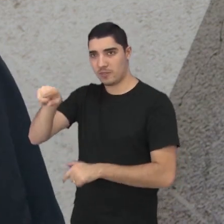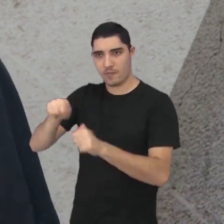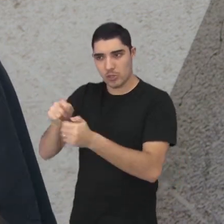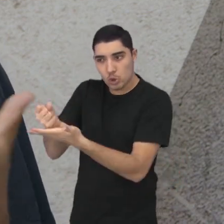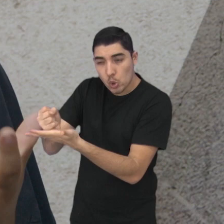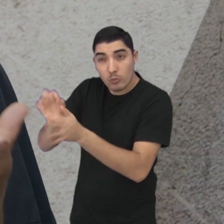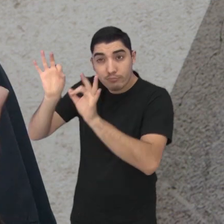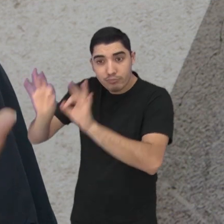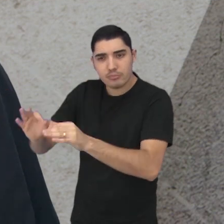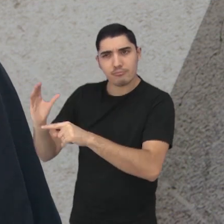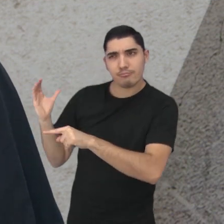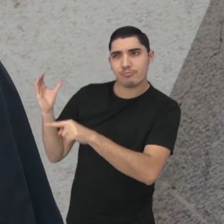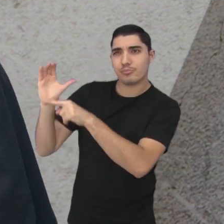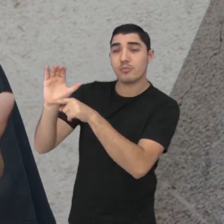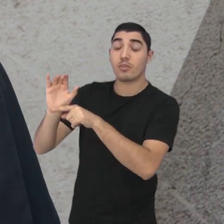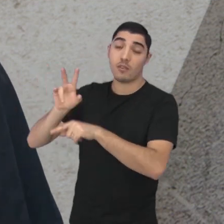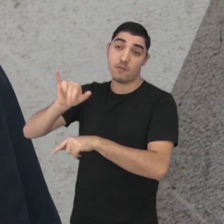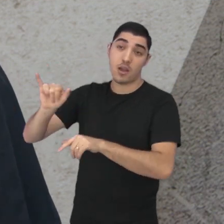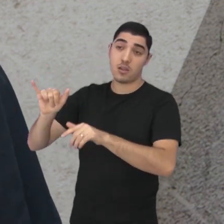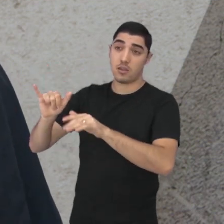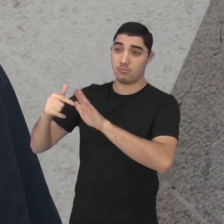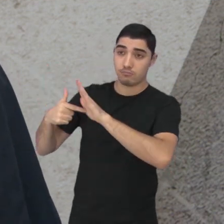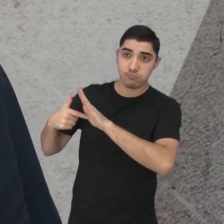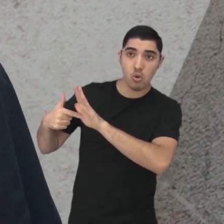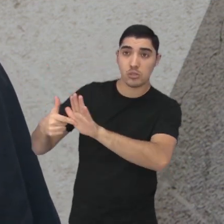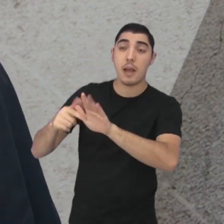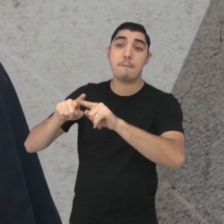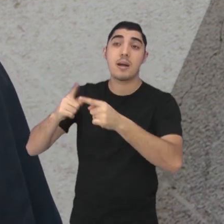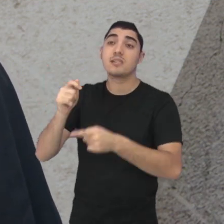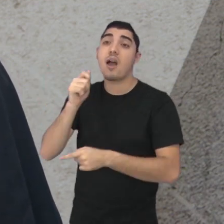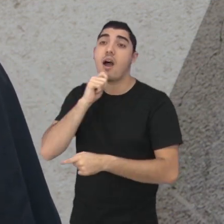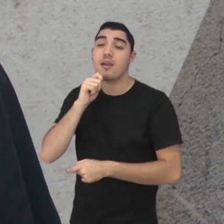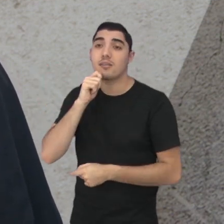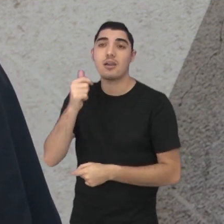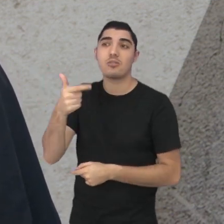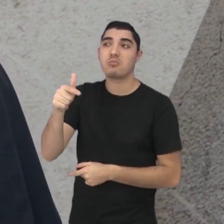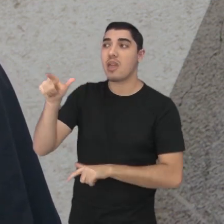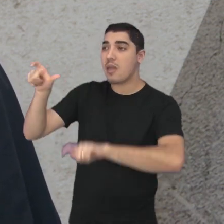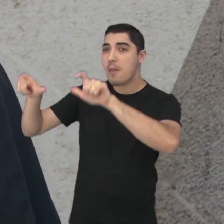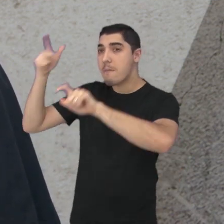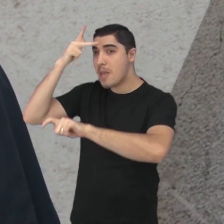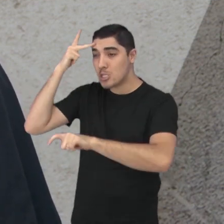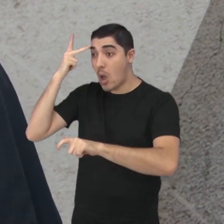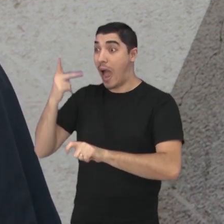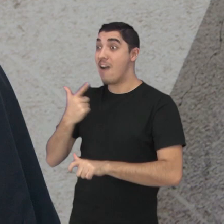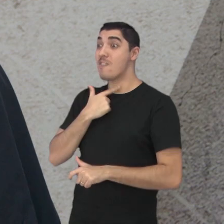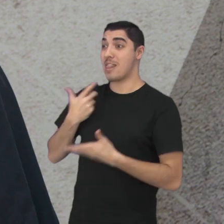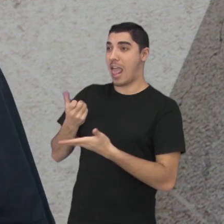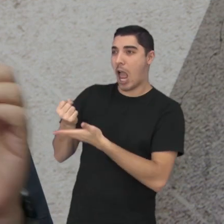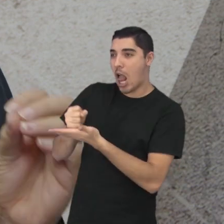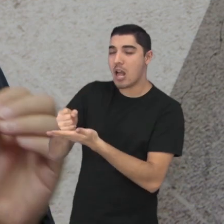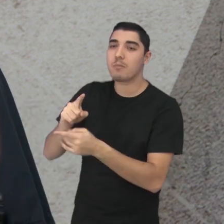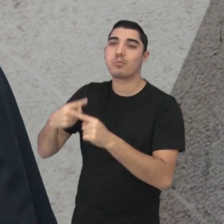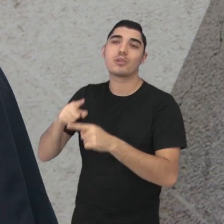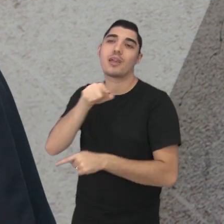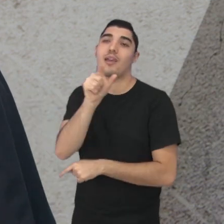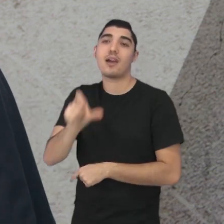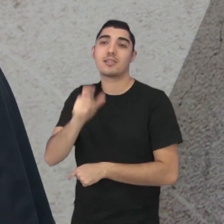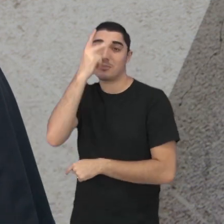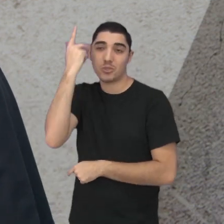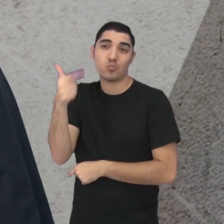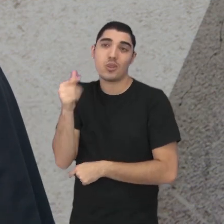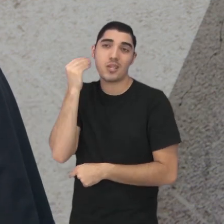publicado, até para ter essa experiência de como é que é lançar no mercado. Mas acaba não tendo o retorno do público e tudo mais, porque ainda faltou essa